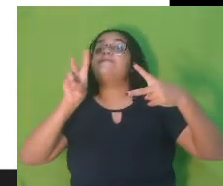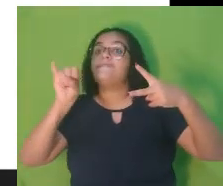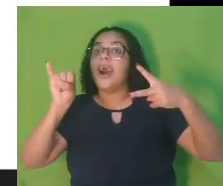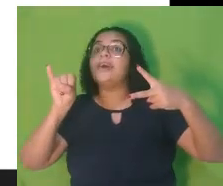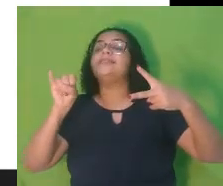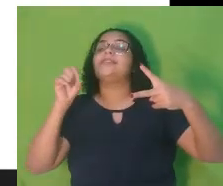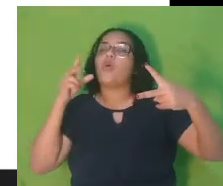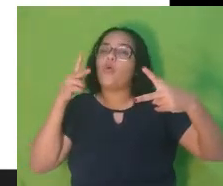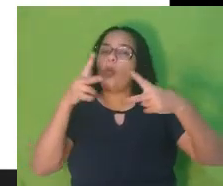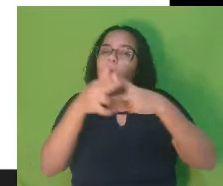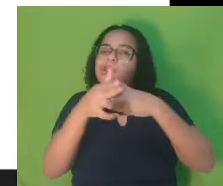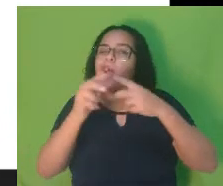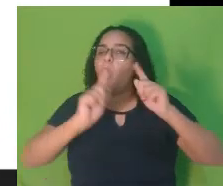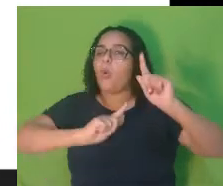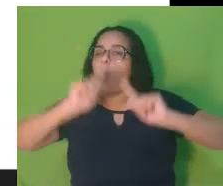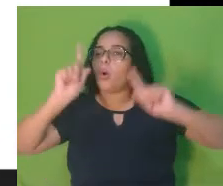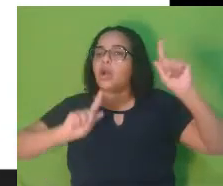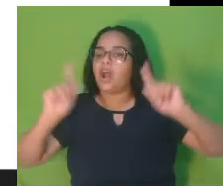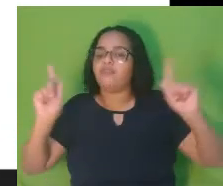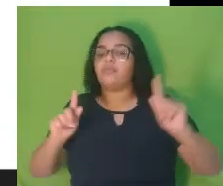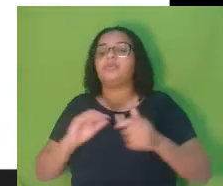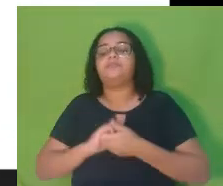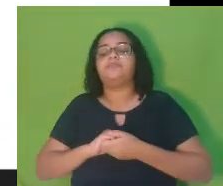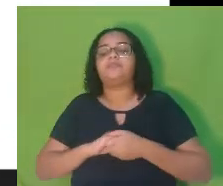intersectar o gráfico.